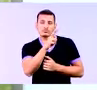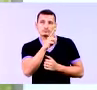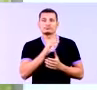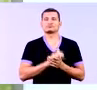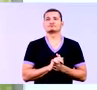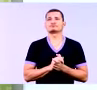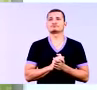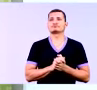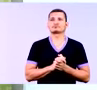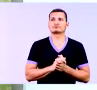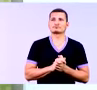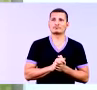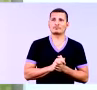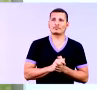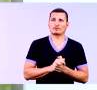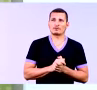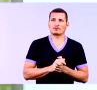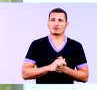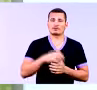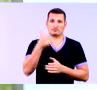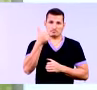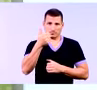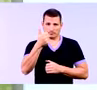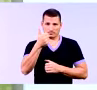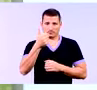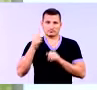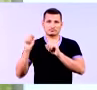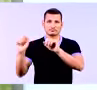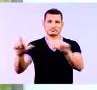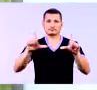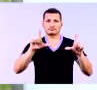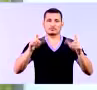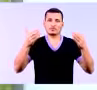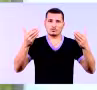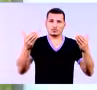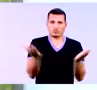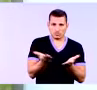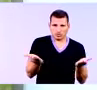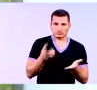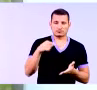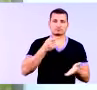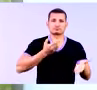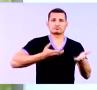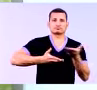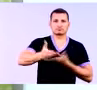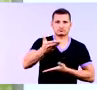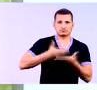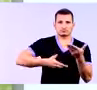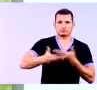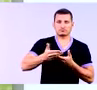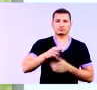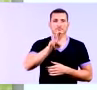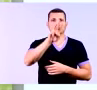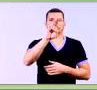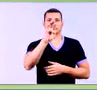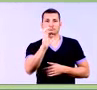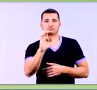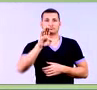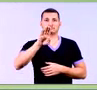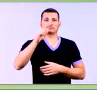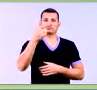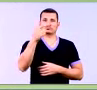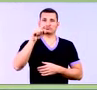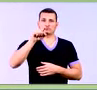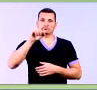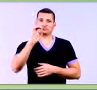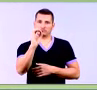melhor. Vamos ao nosso primeiro tópico de hoje, que é interatividade, a Web 2.0. Vamos ver o